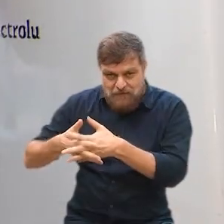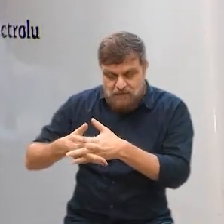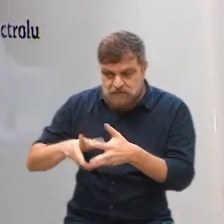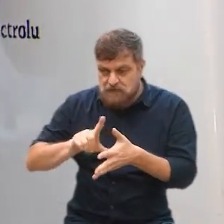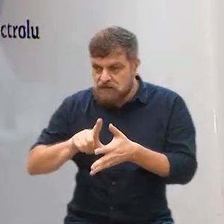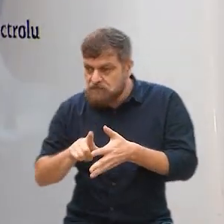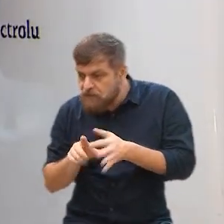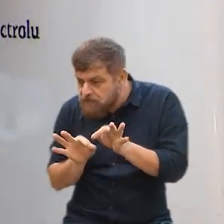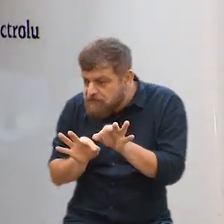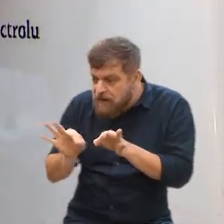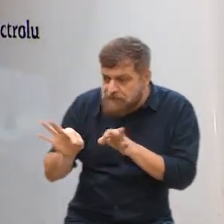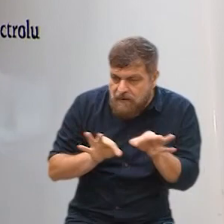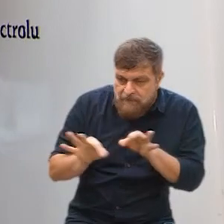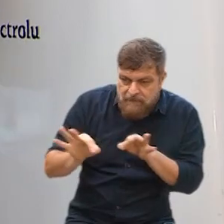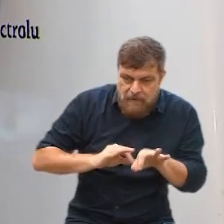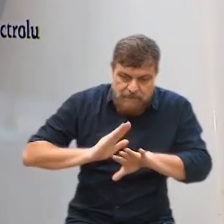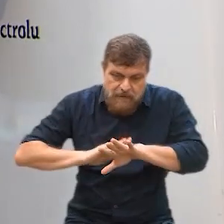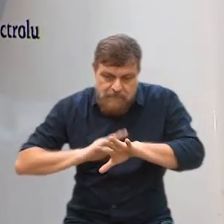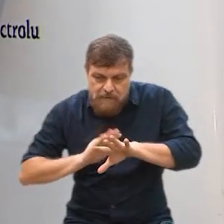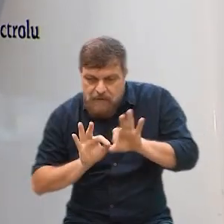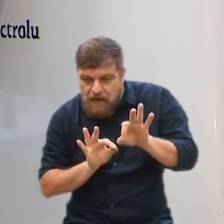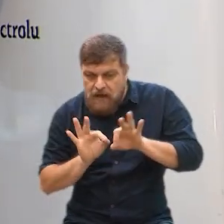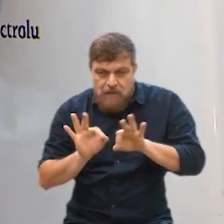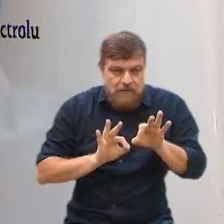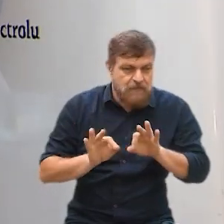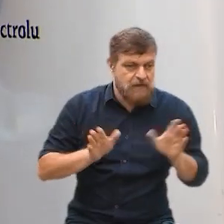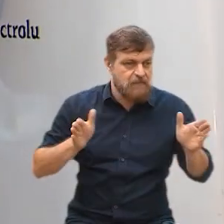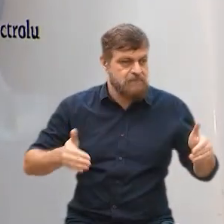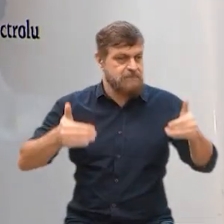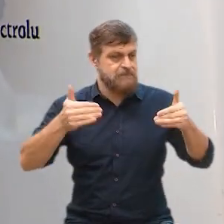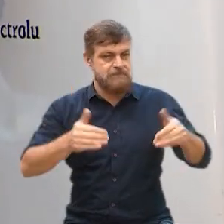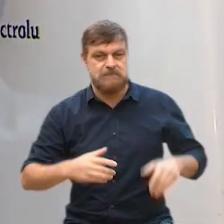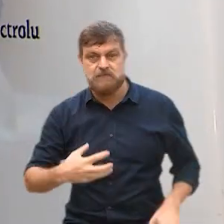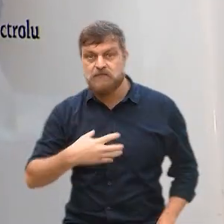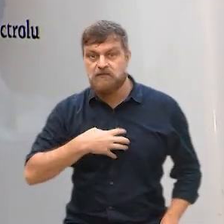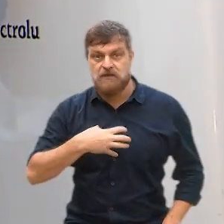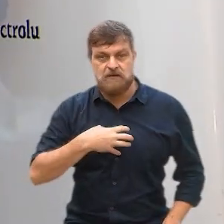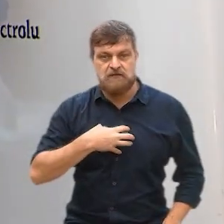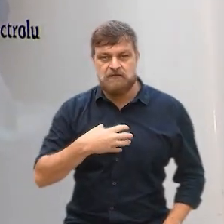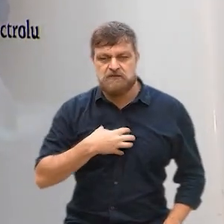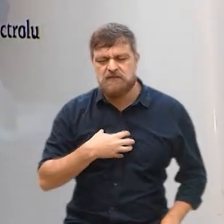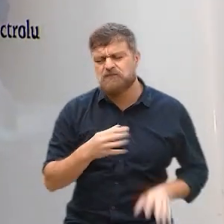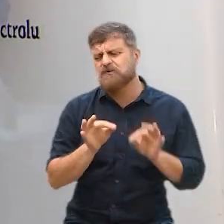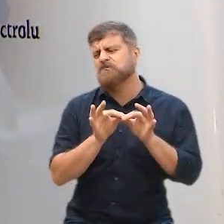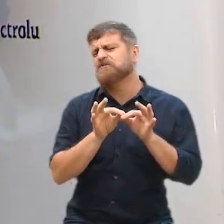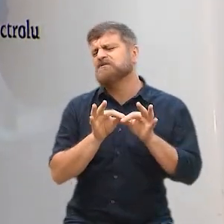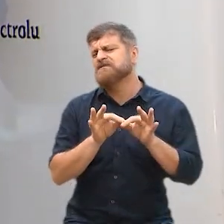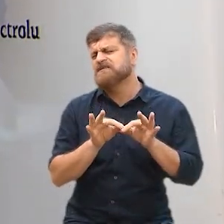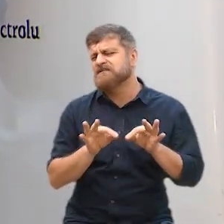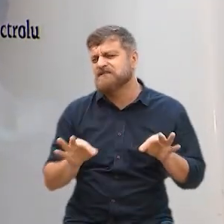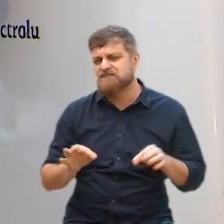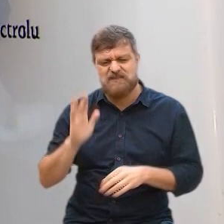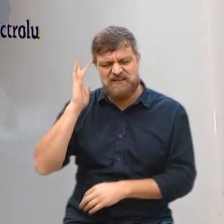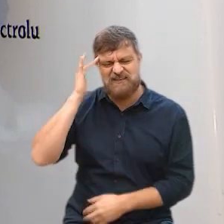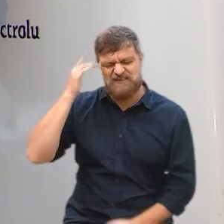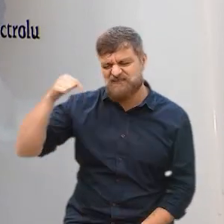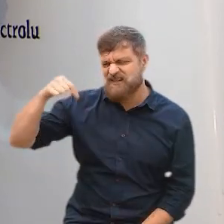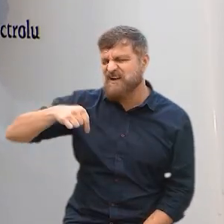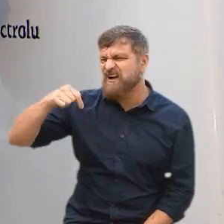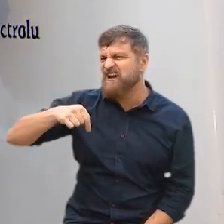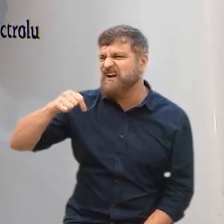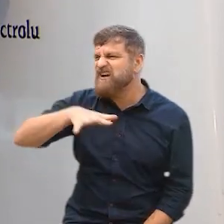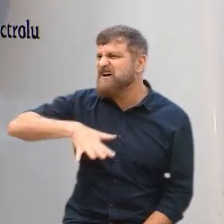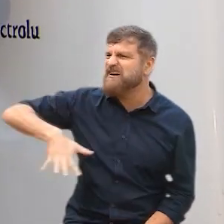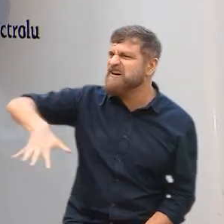veio ser meu ateliê, mas de uma forma bem, sabe, assim, despretensiosa, e eu não achava, então eu não